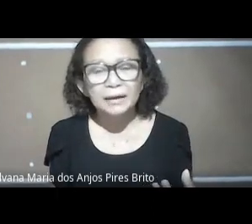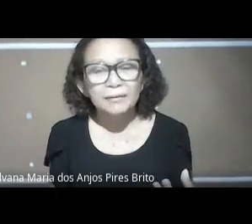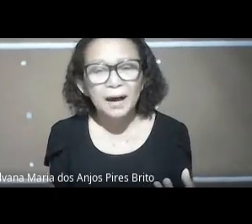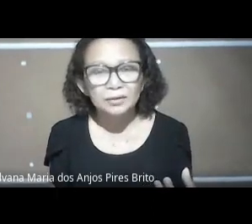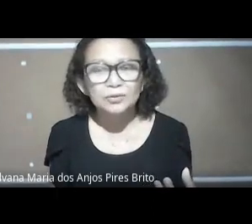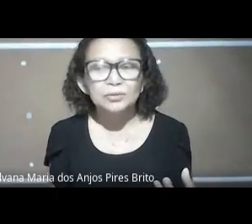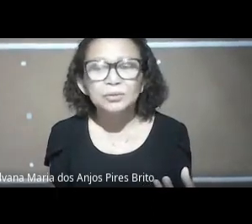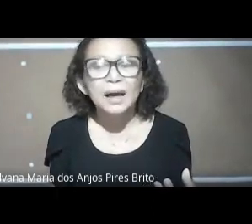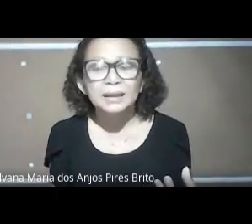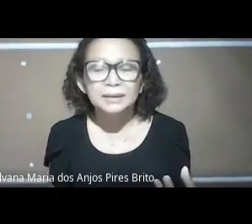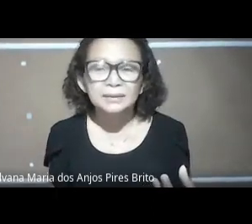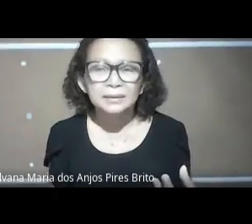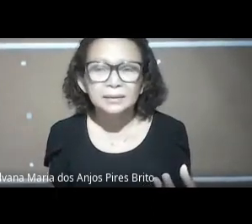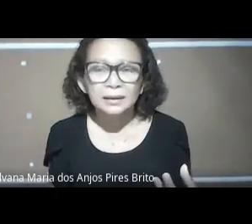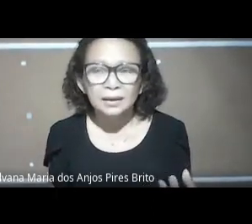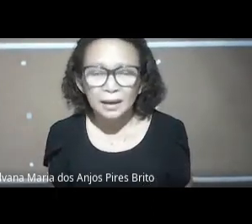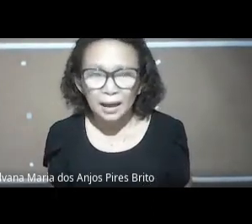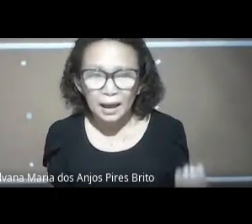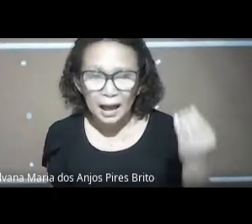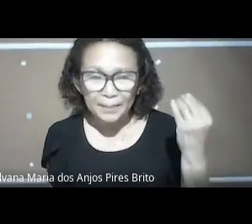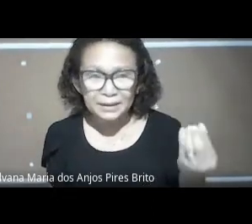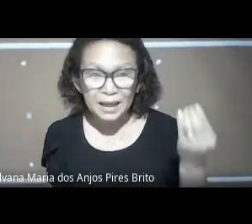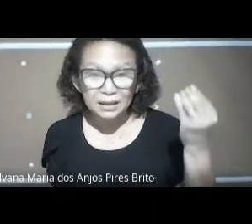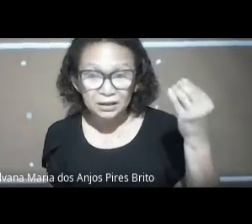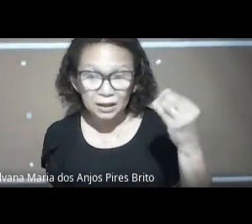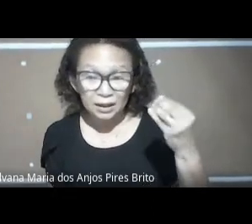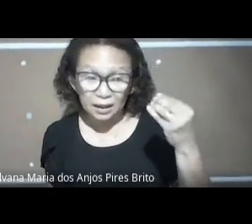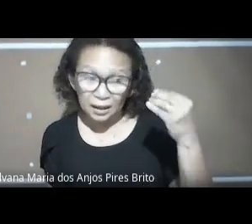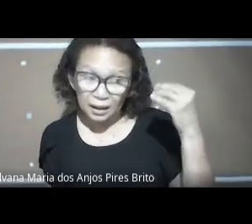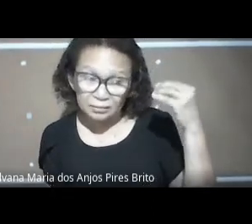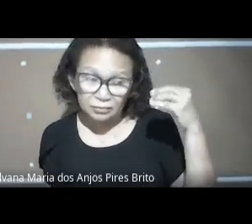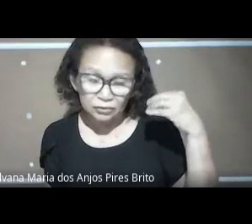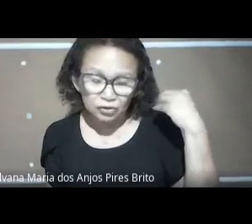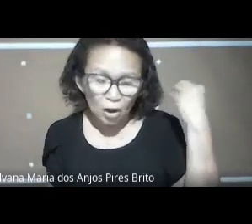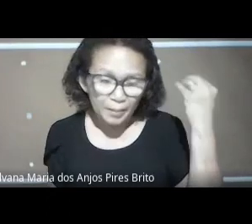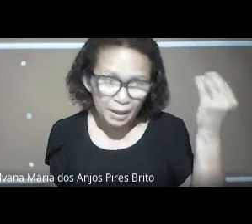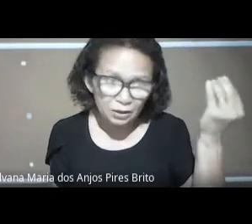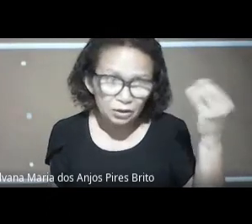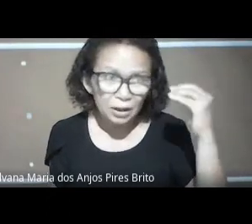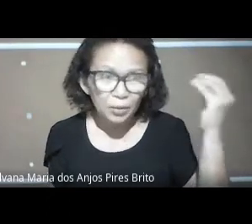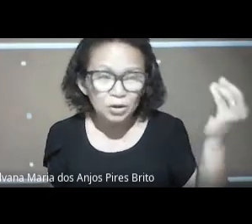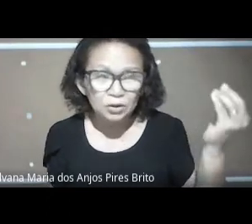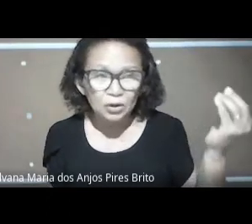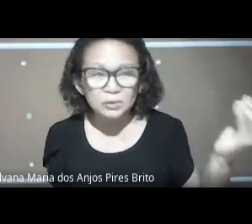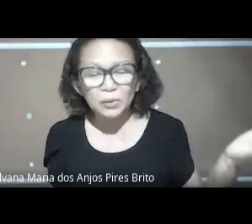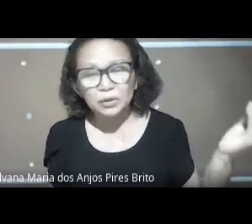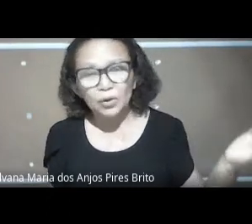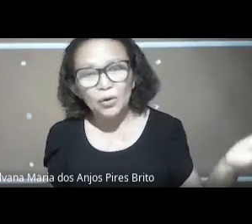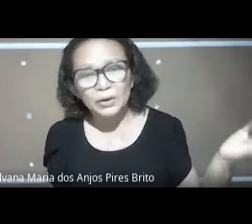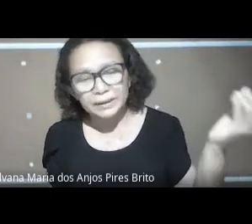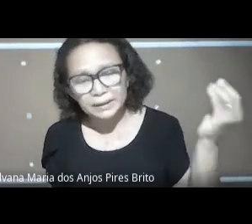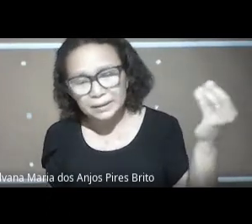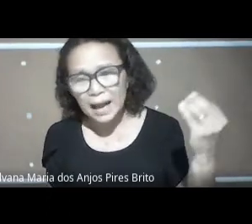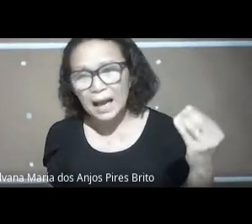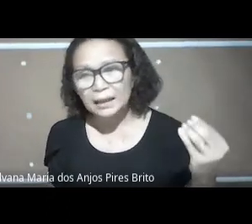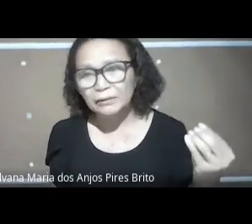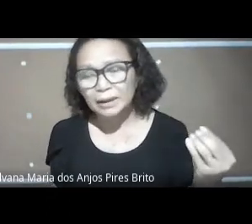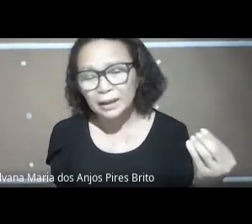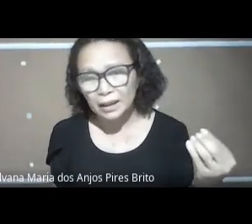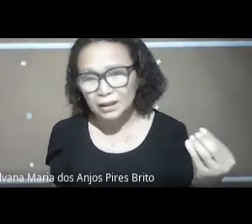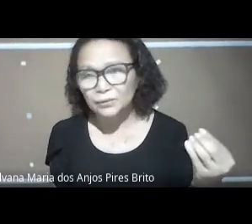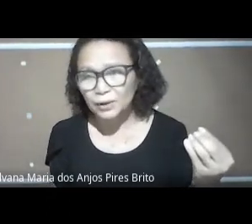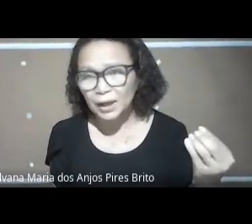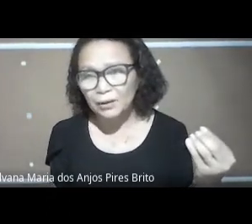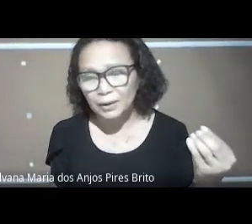os artefatos culturais. Tá? Apesar de que somente depois de 2002 a